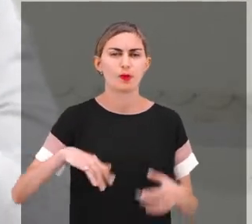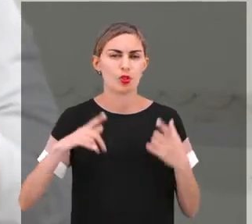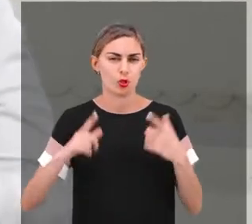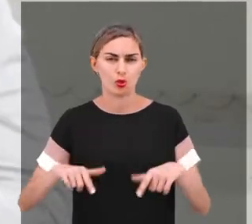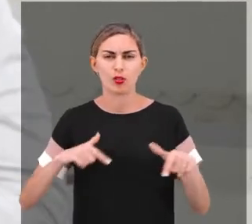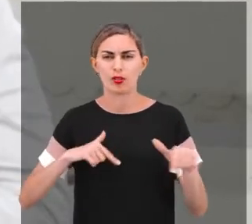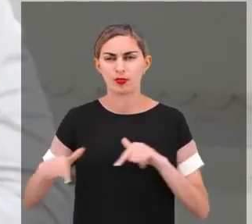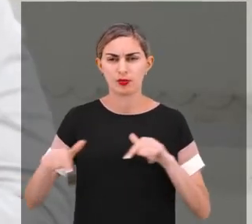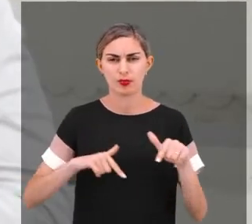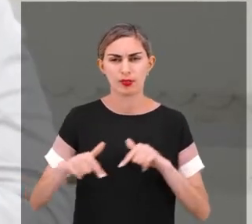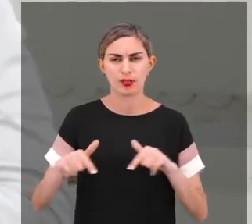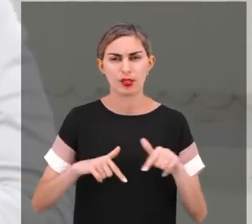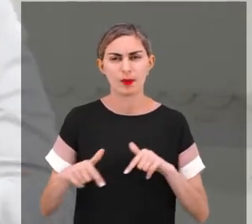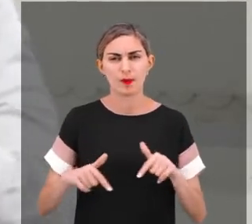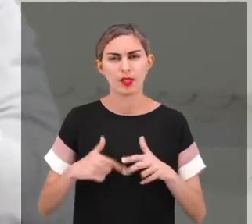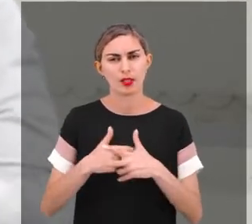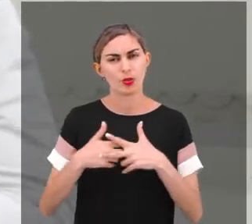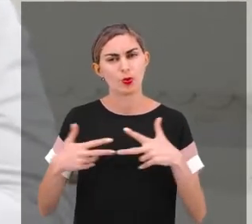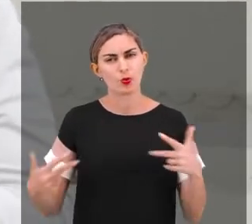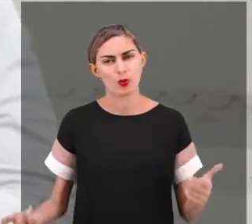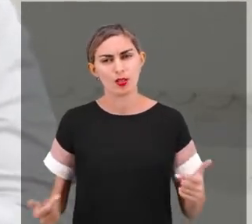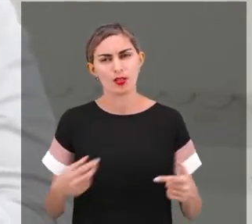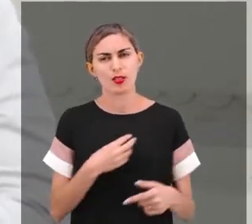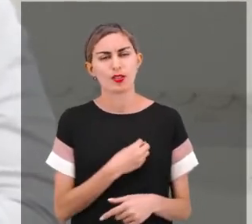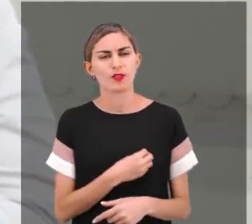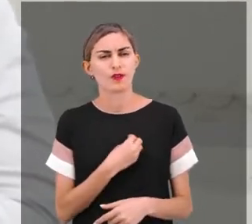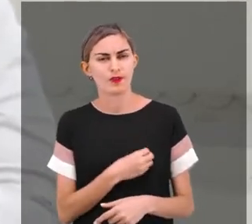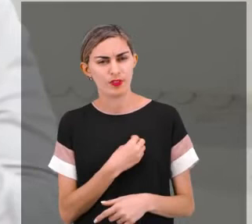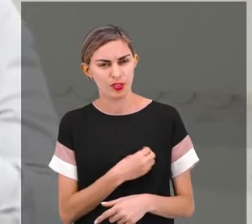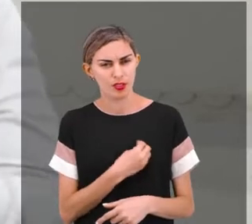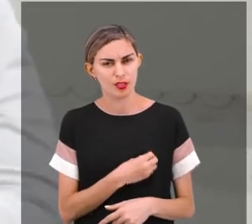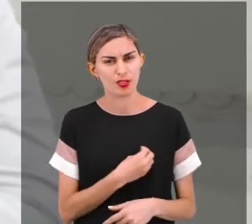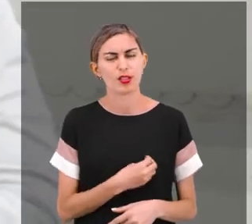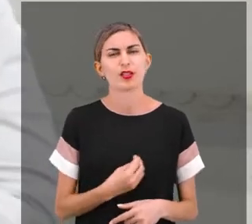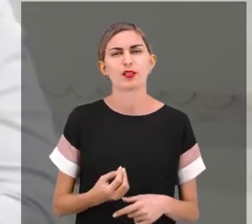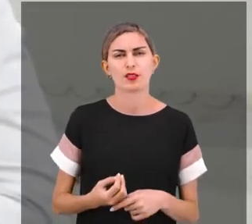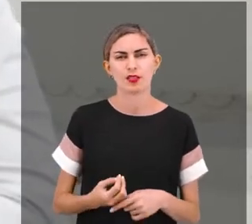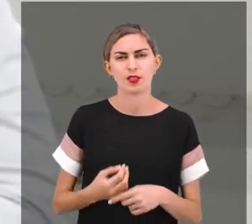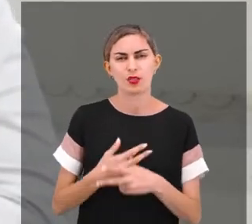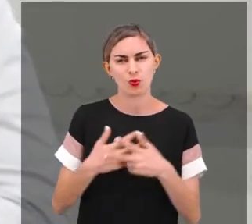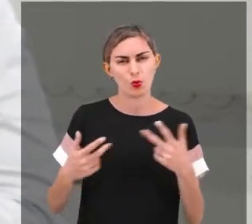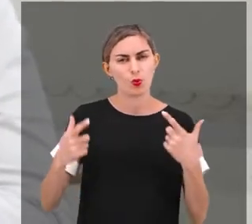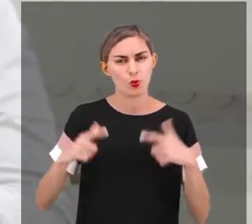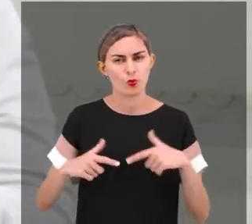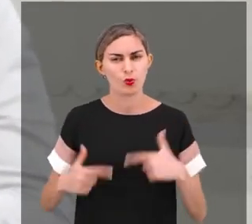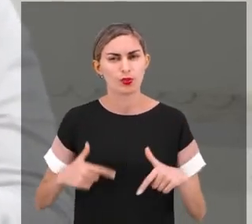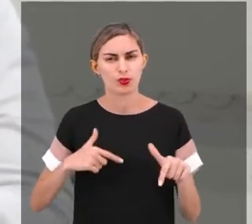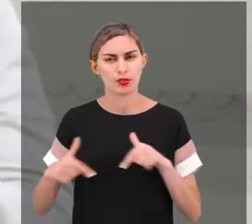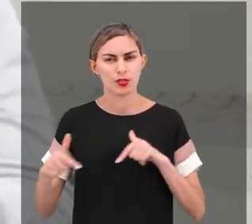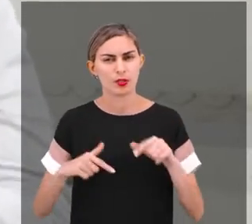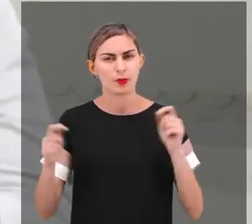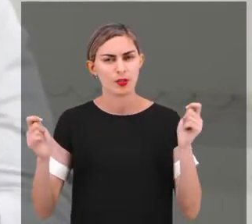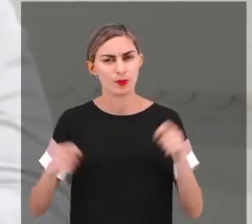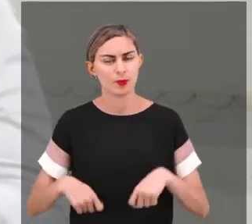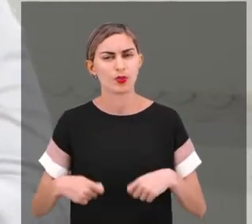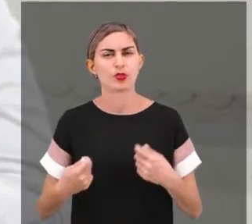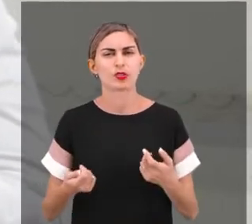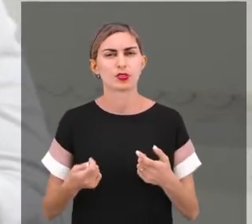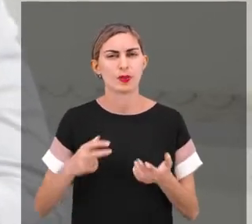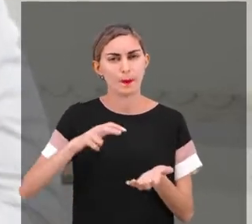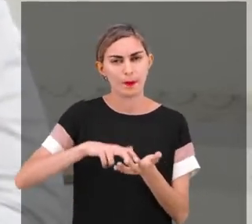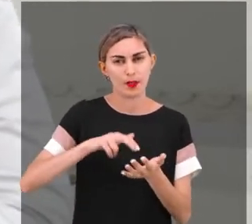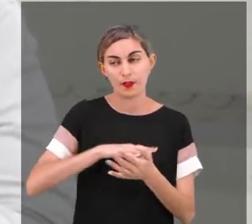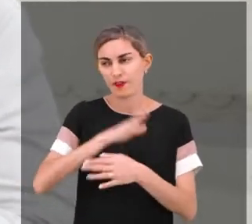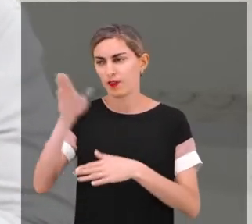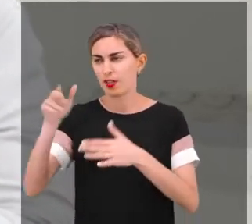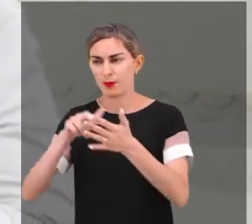um local de trabalho, digamos assim, com qualidade de vida, não é? Com a qualidade onde os trabalhadores possam ir